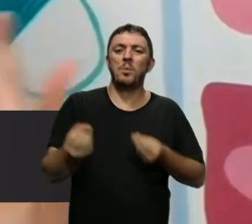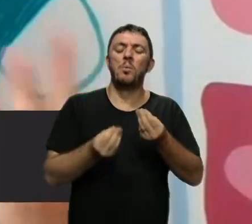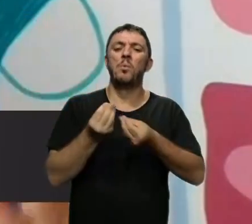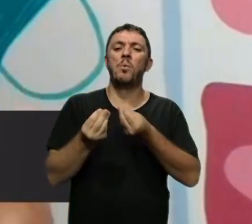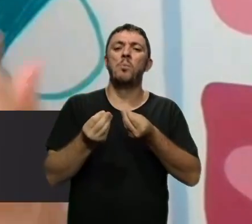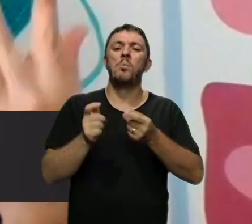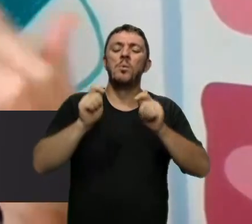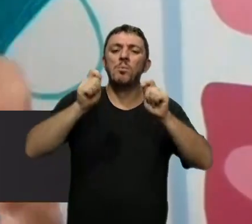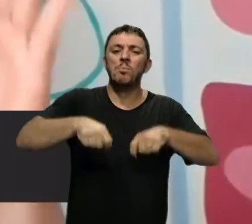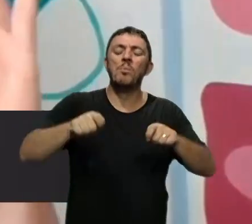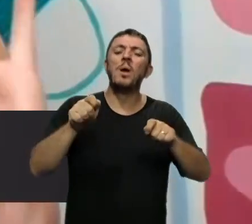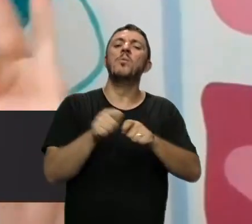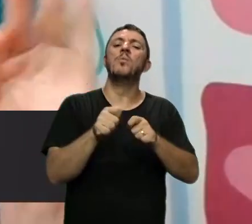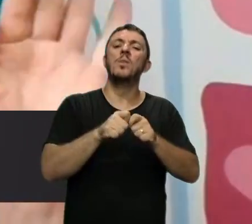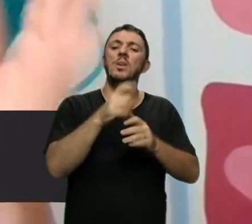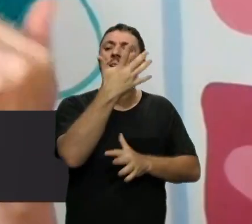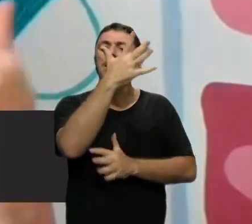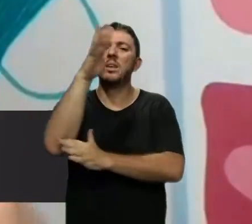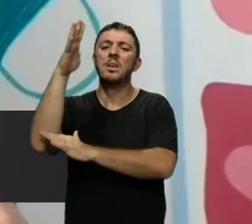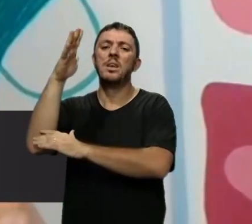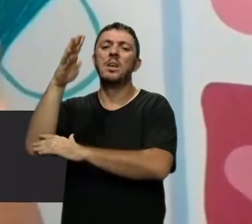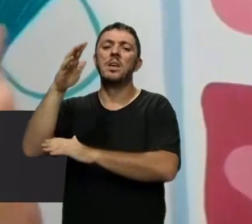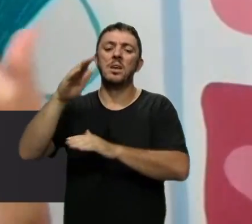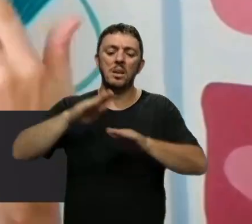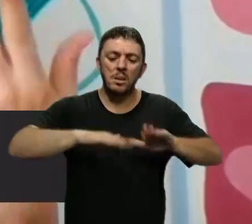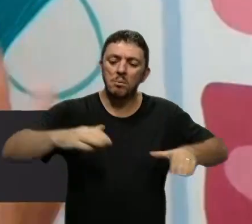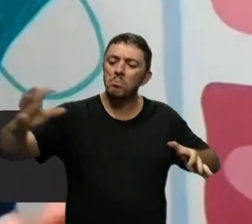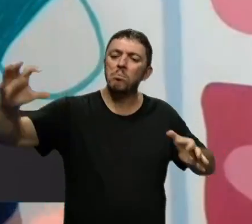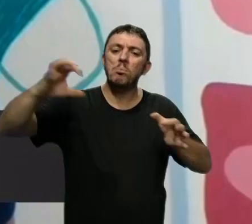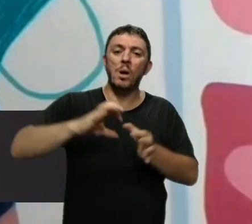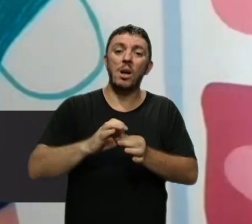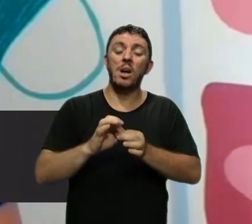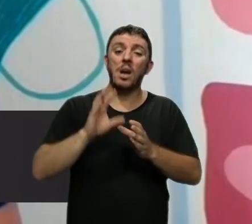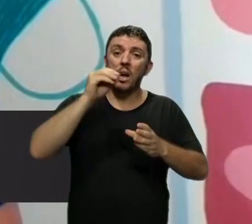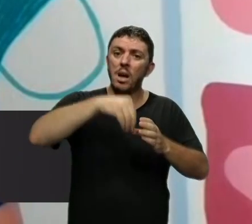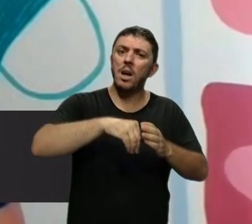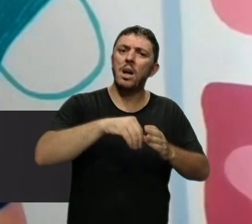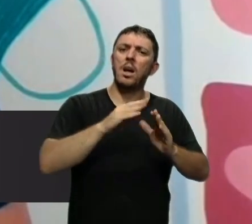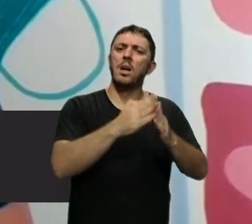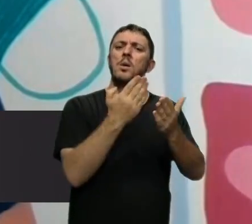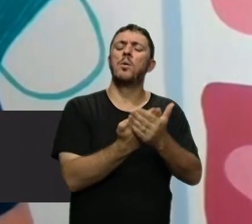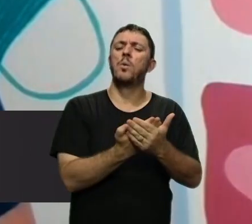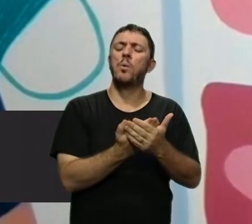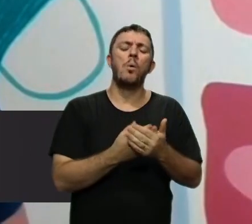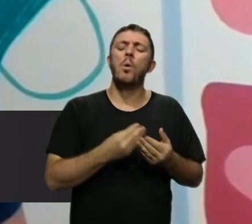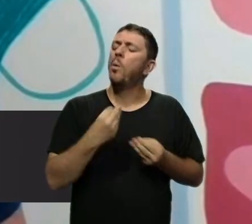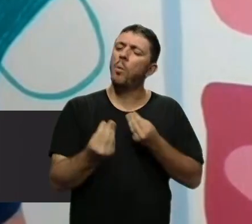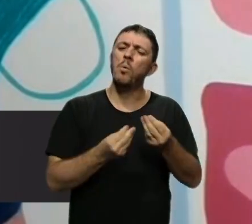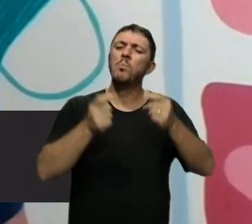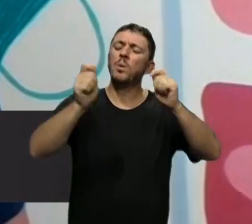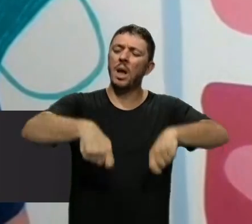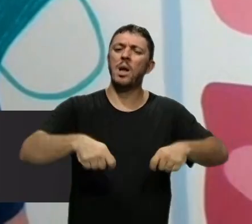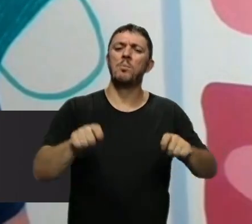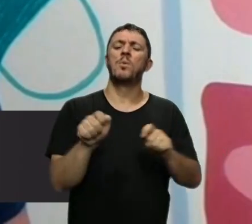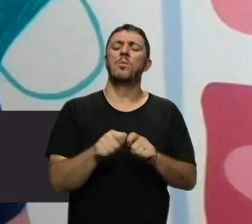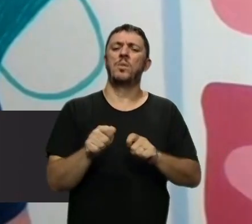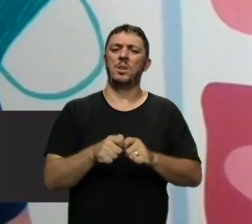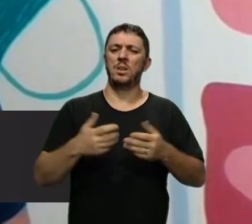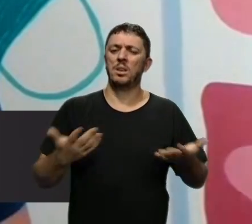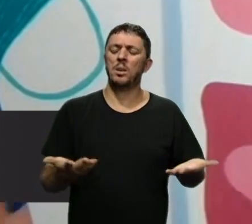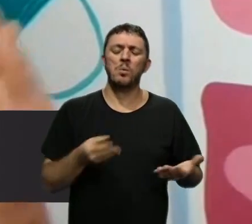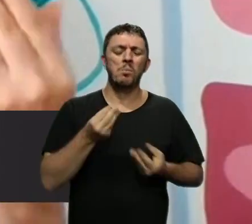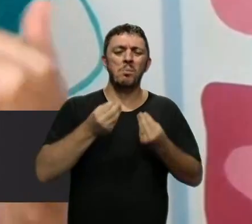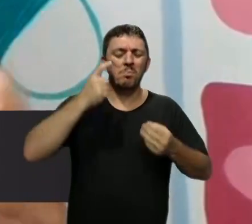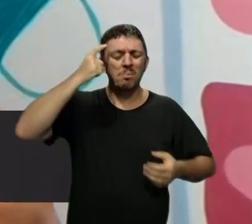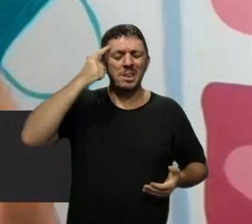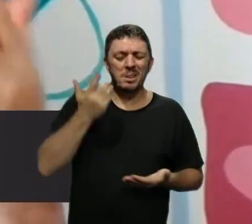gente fazer a relação entre criança e natureza acontecer na escola cada vez mais intensamente, né? Como